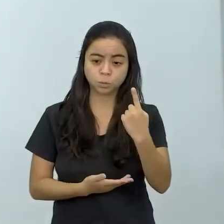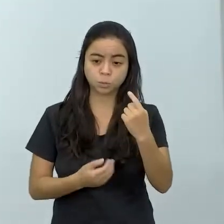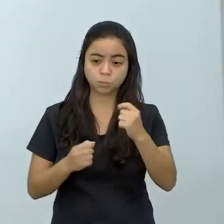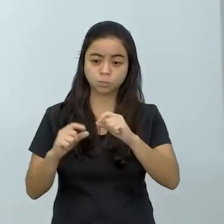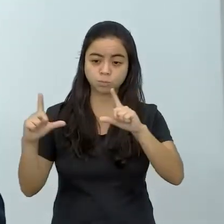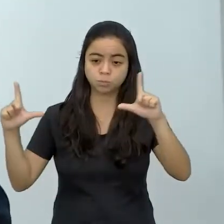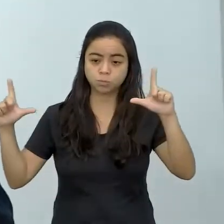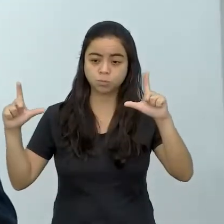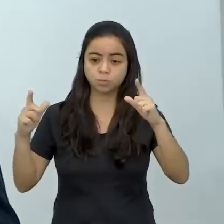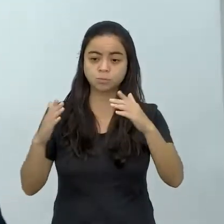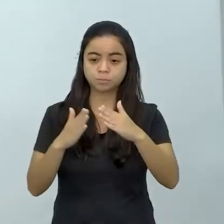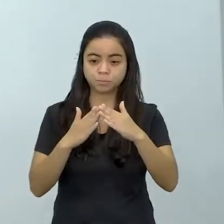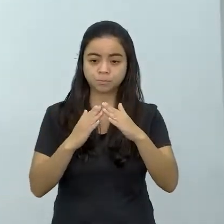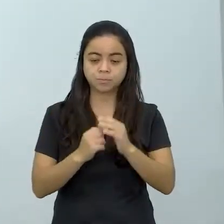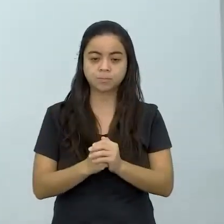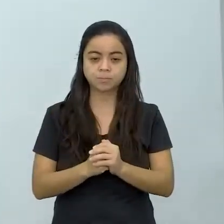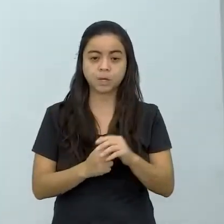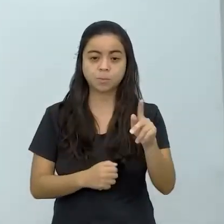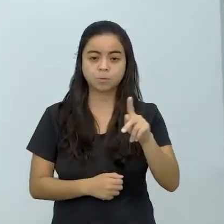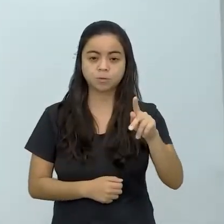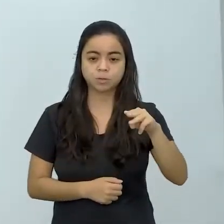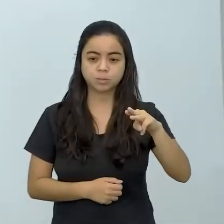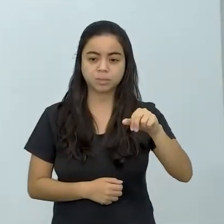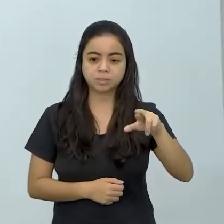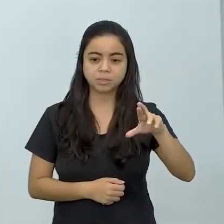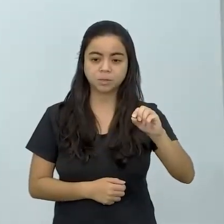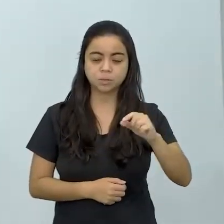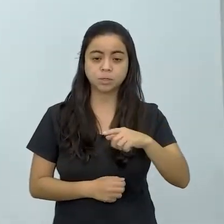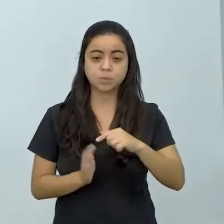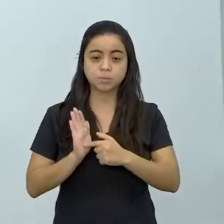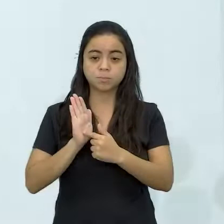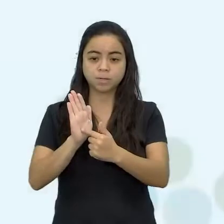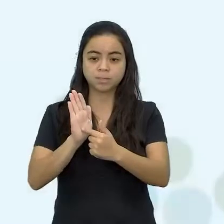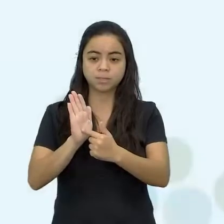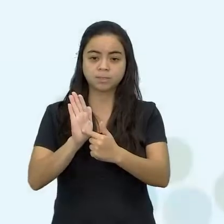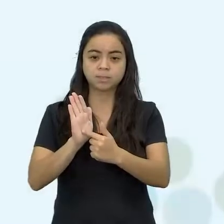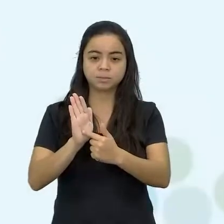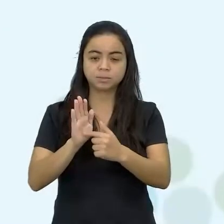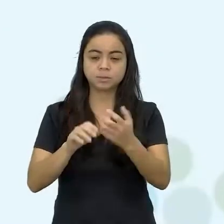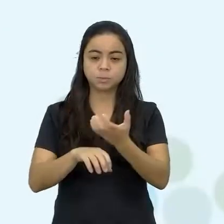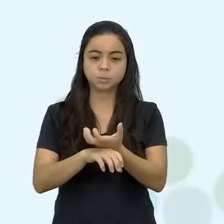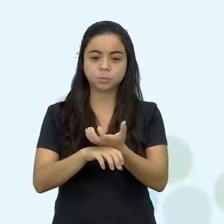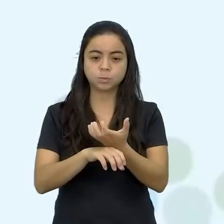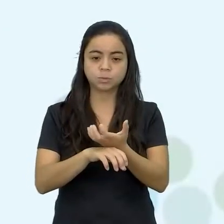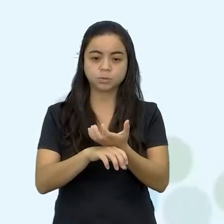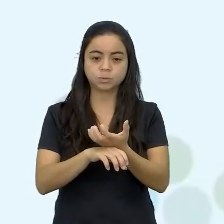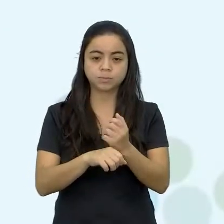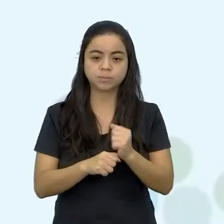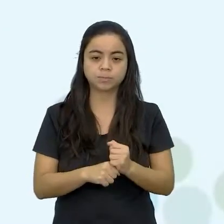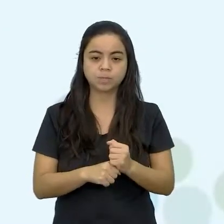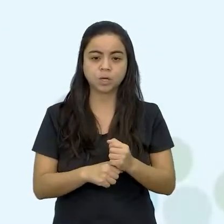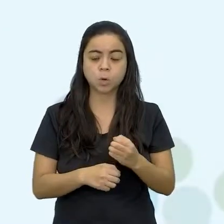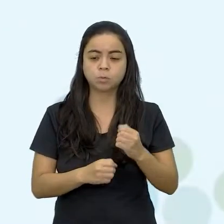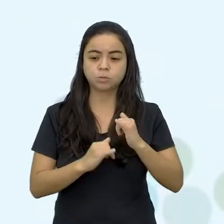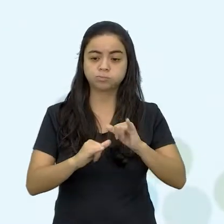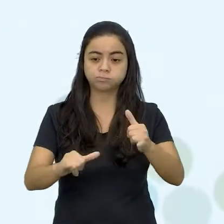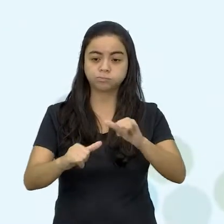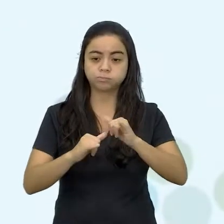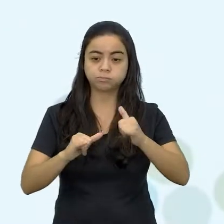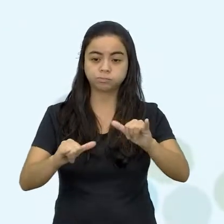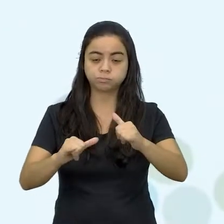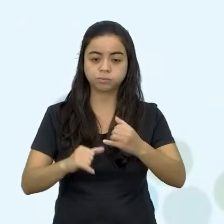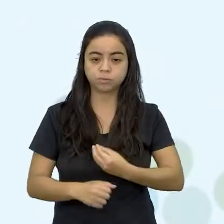colocar na tela por favor olha só eu sou professor Magno tô fazendo essa apresentação aqui do nosso componente curricular eficiência energética